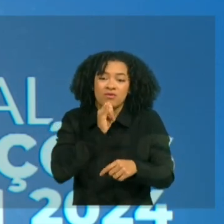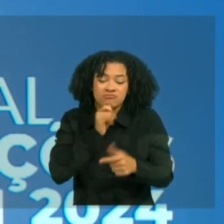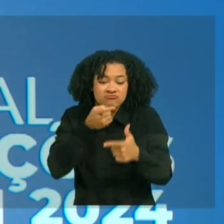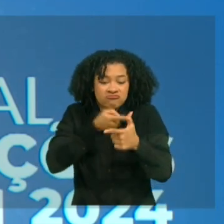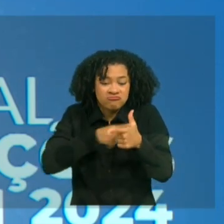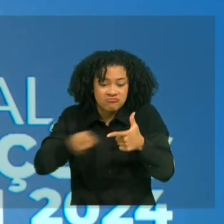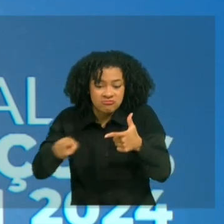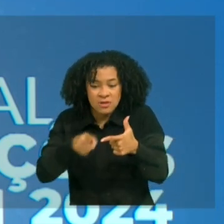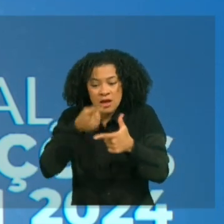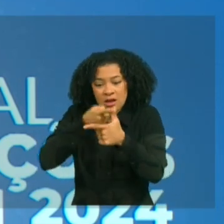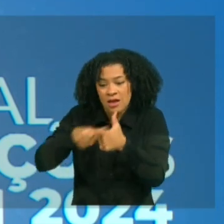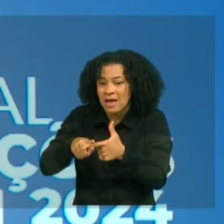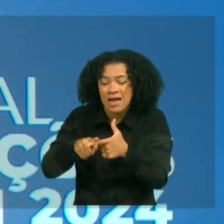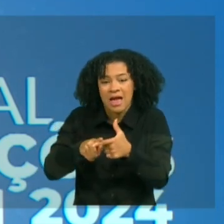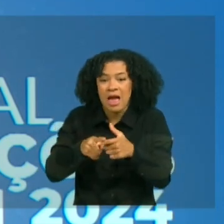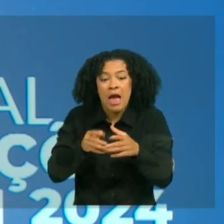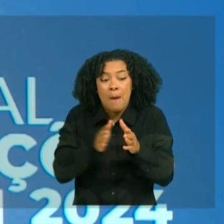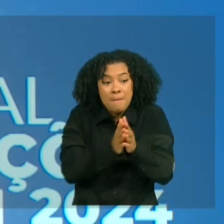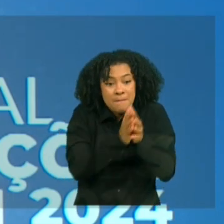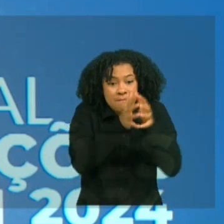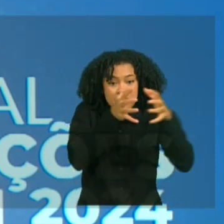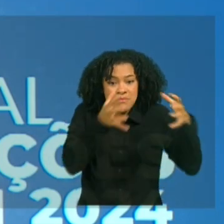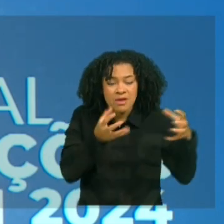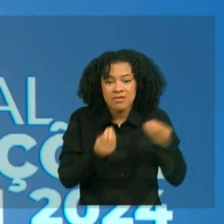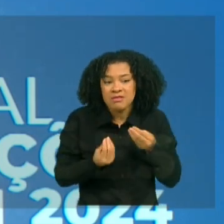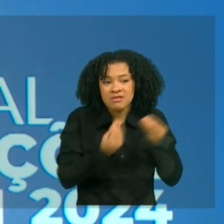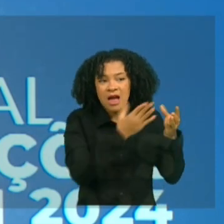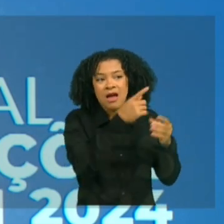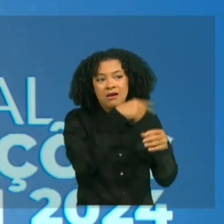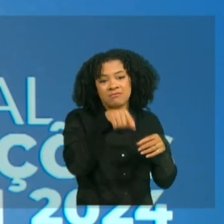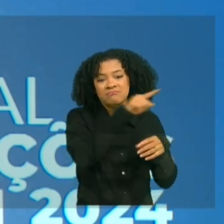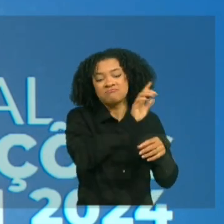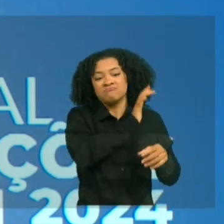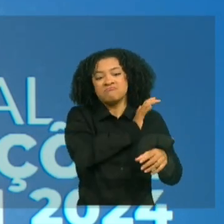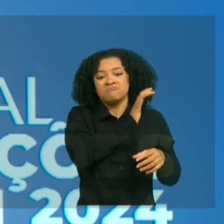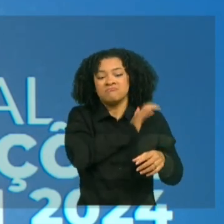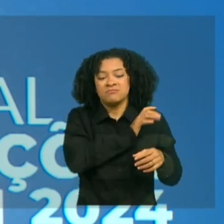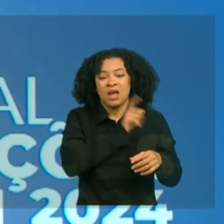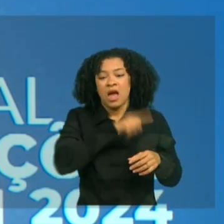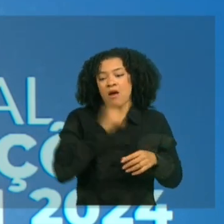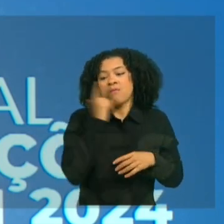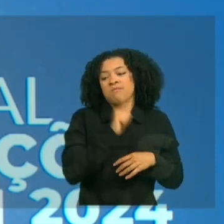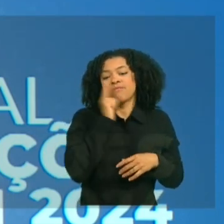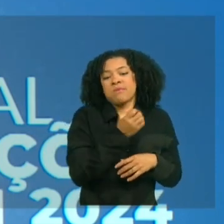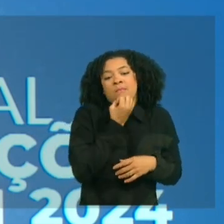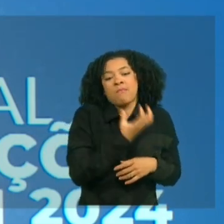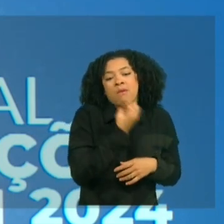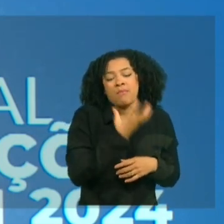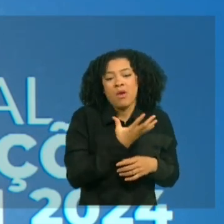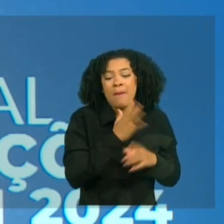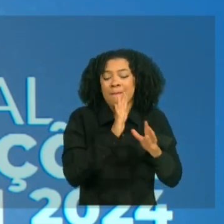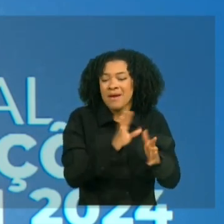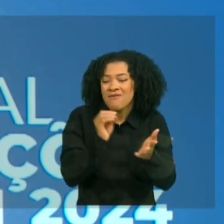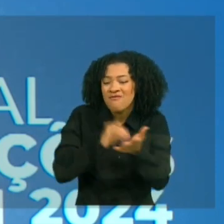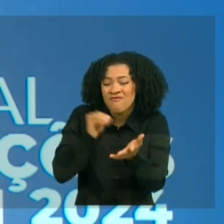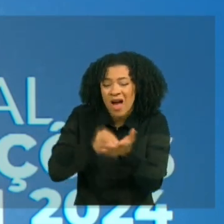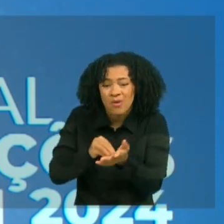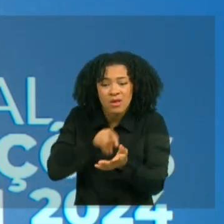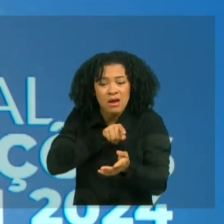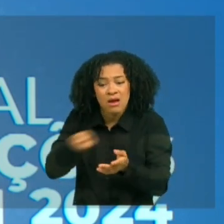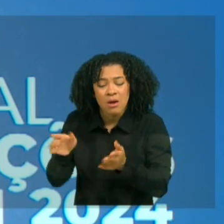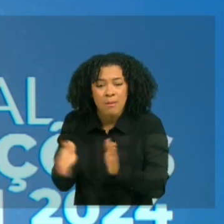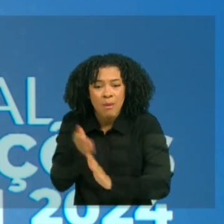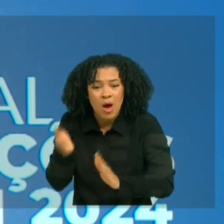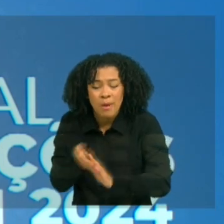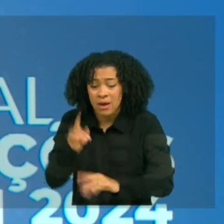né que usufrui de tudo de bom que tem por lá e quando manda não é suficiente pra cesta básica se